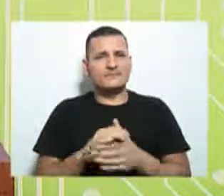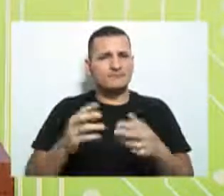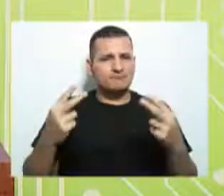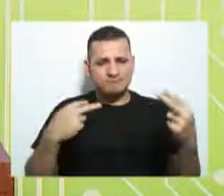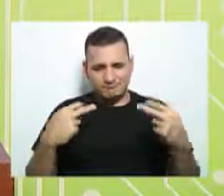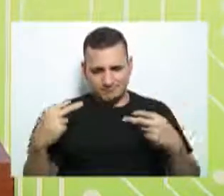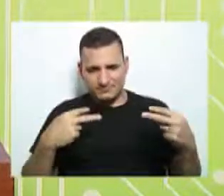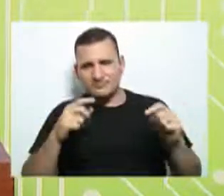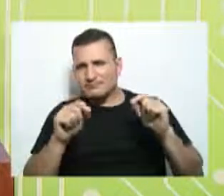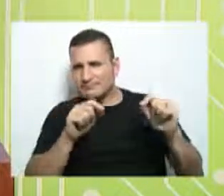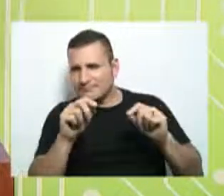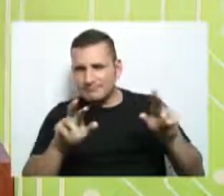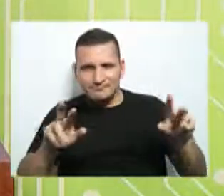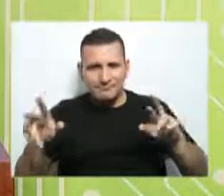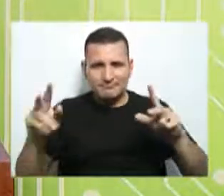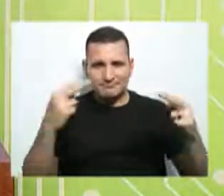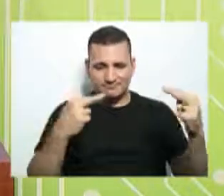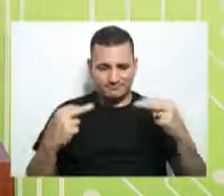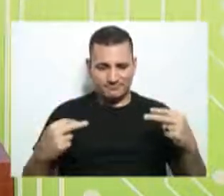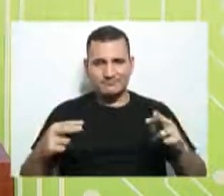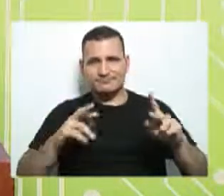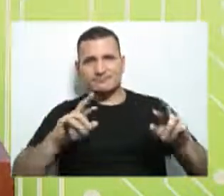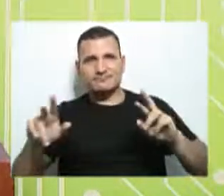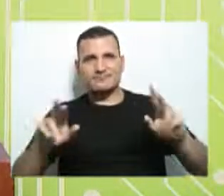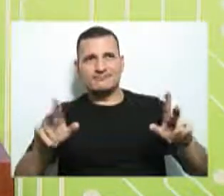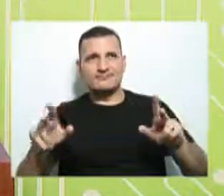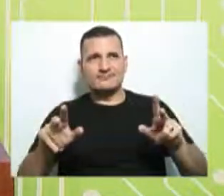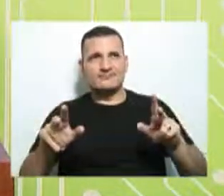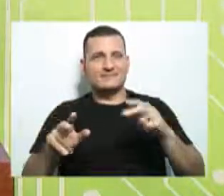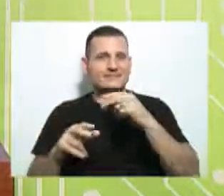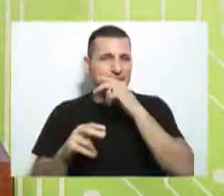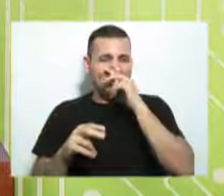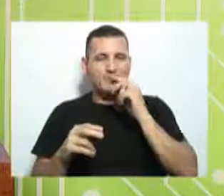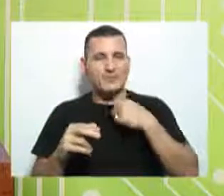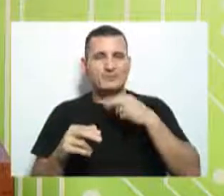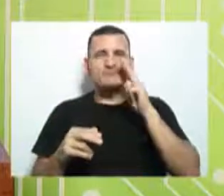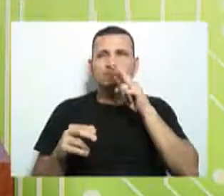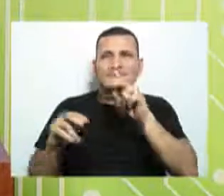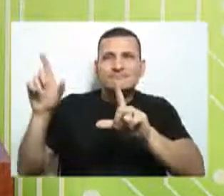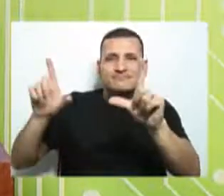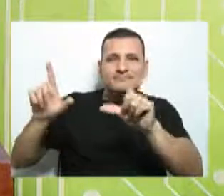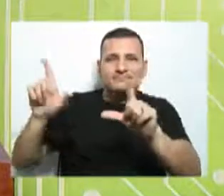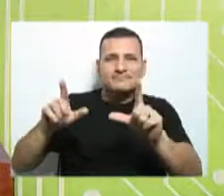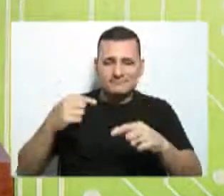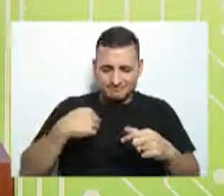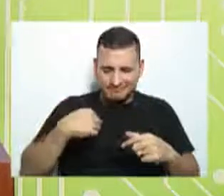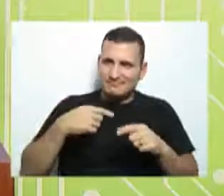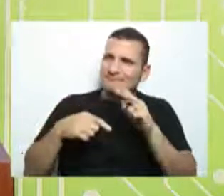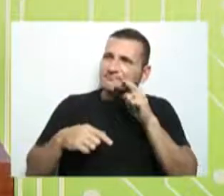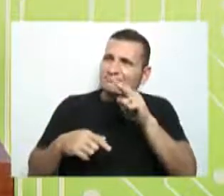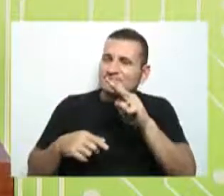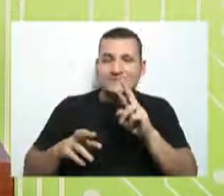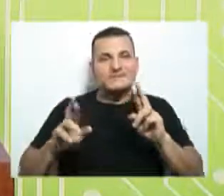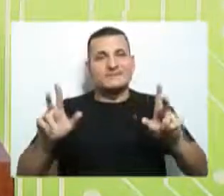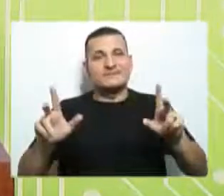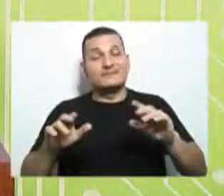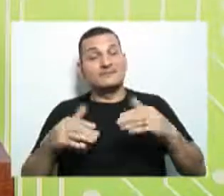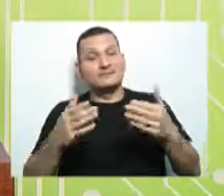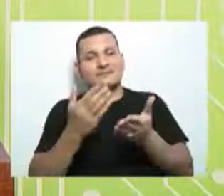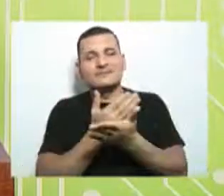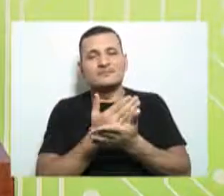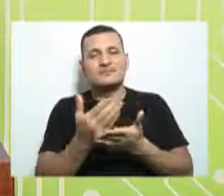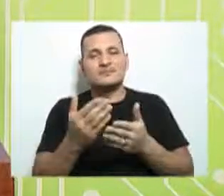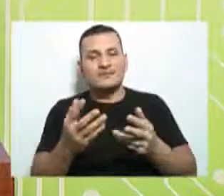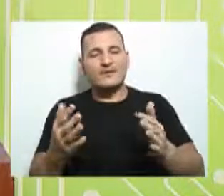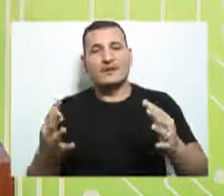hoje aqui? Tá notando alguma coisa diferente? Tô até me olhando aqui na televisão, tá, né? Tô diferente, pronto, já começou a prestar atenção,